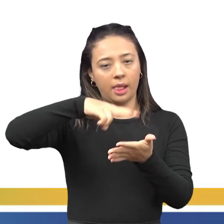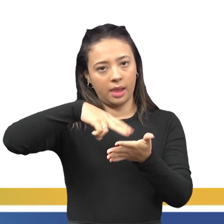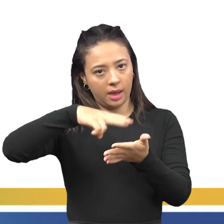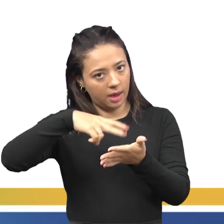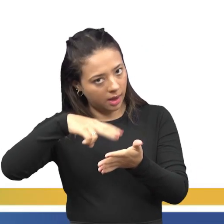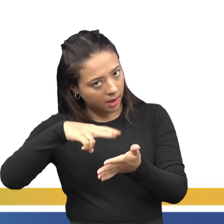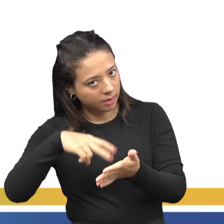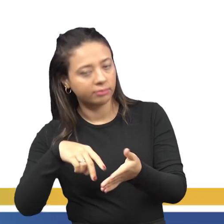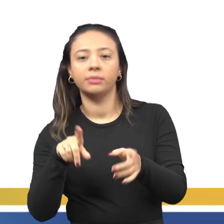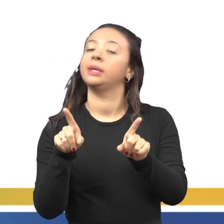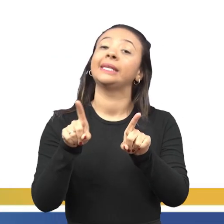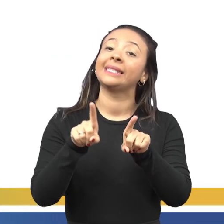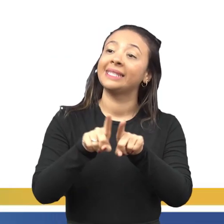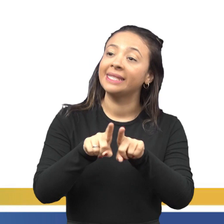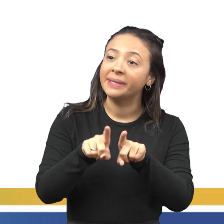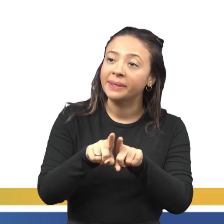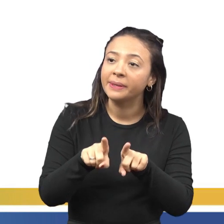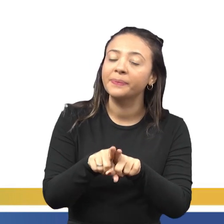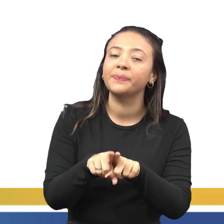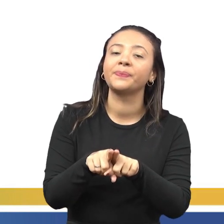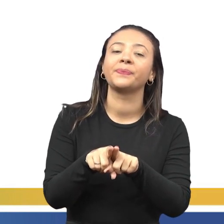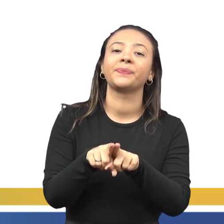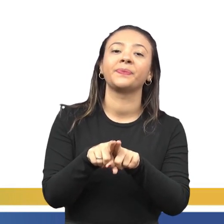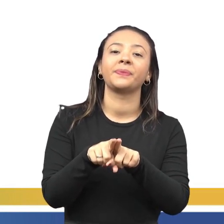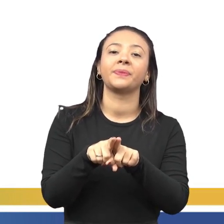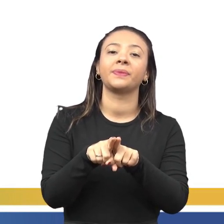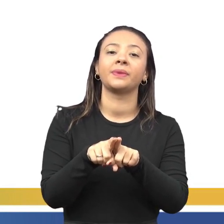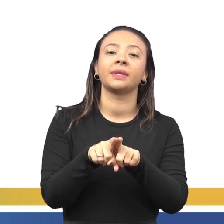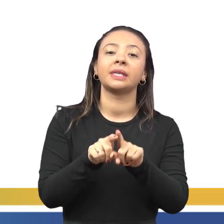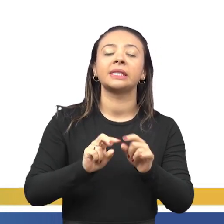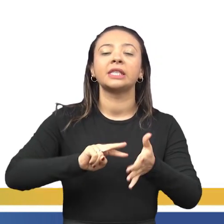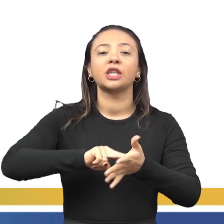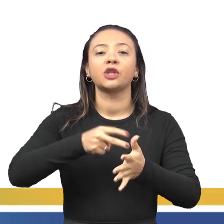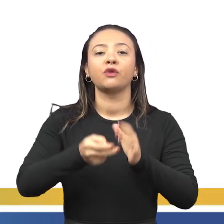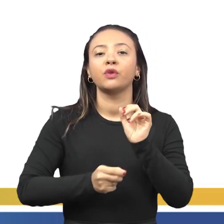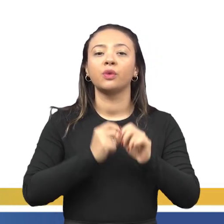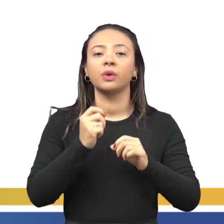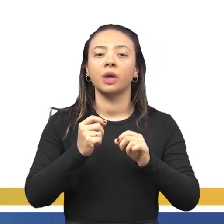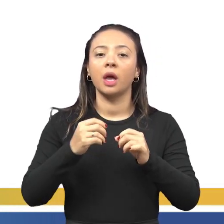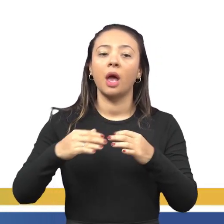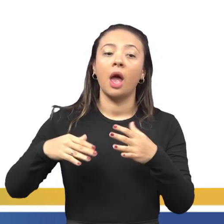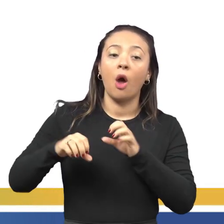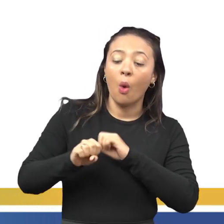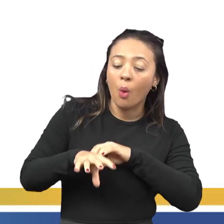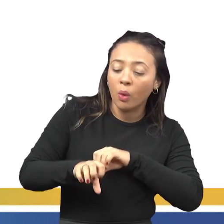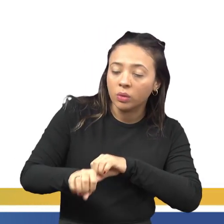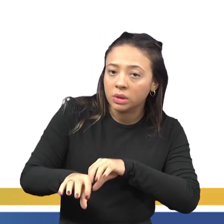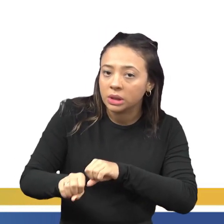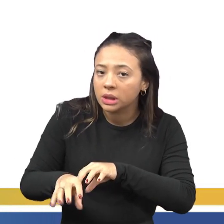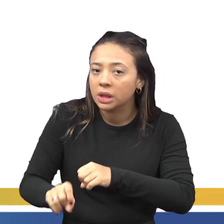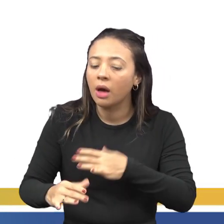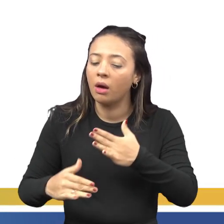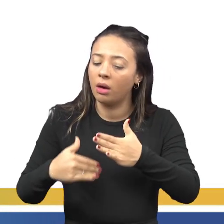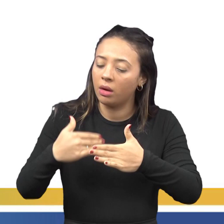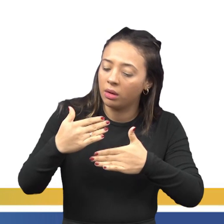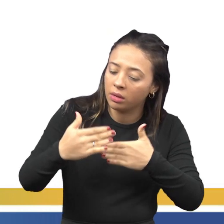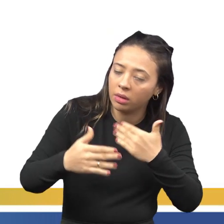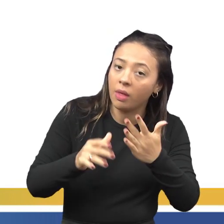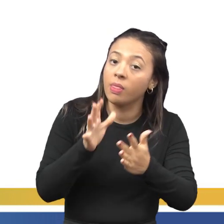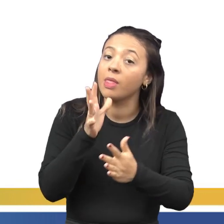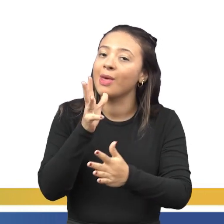que estamos alfabetizados. A alfabetização é um processo longo e lento, mas